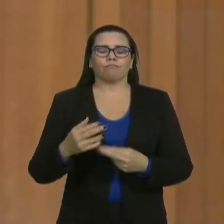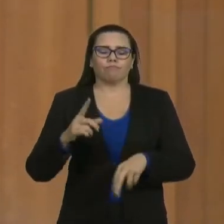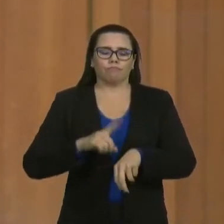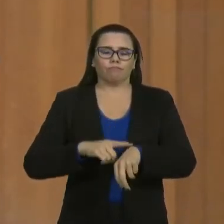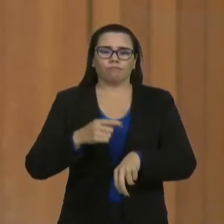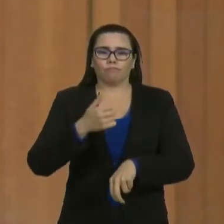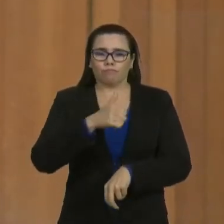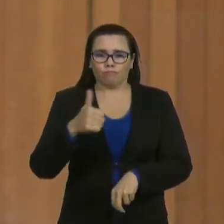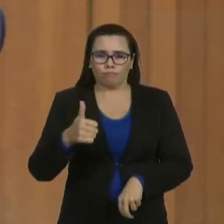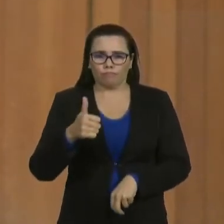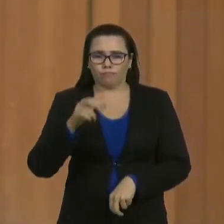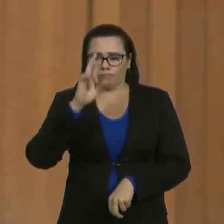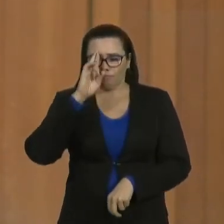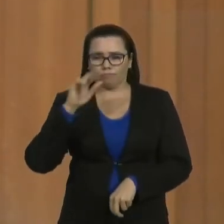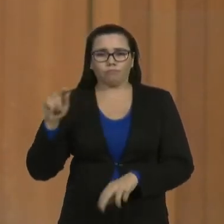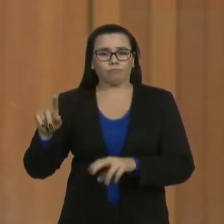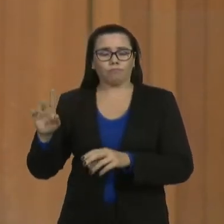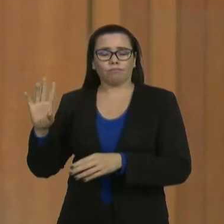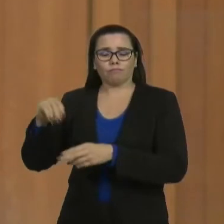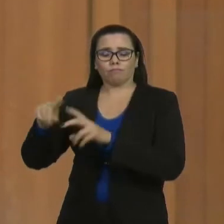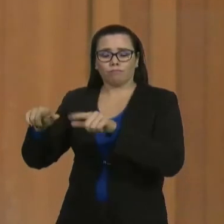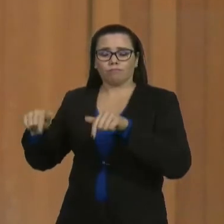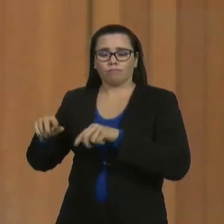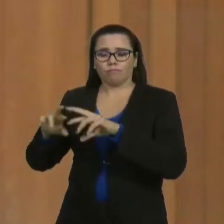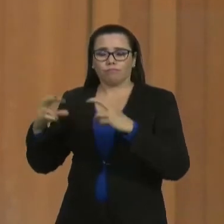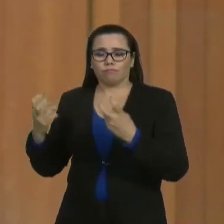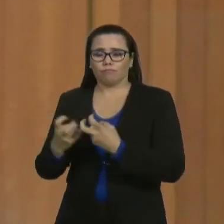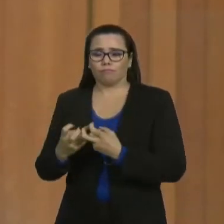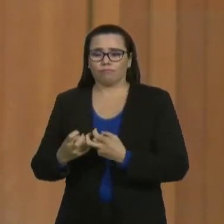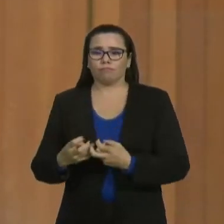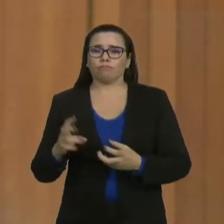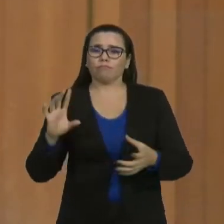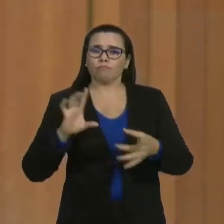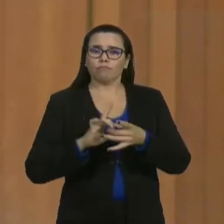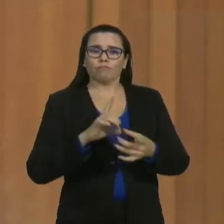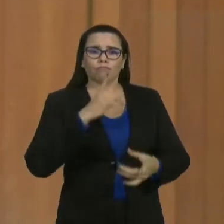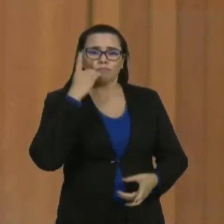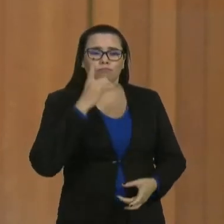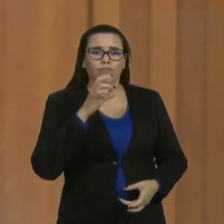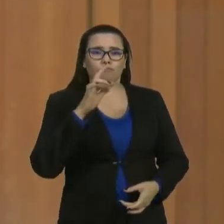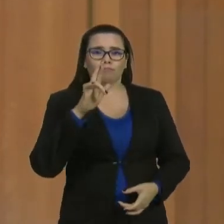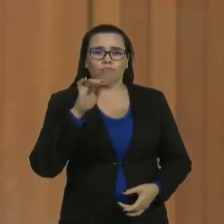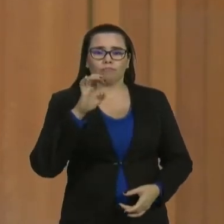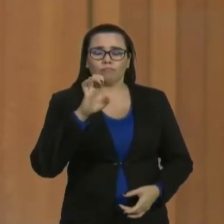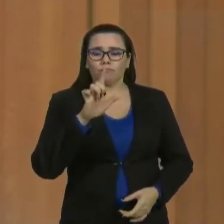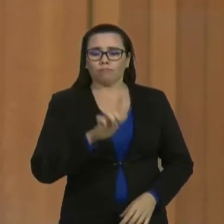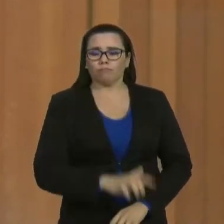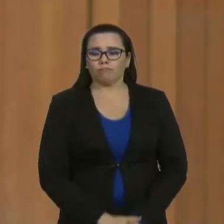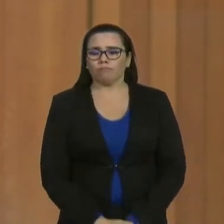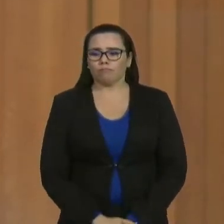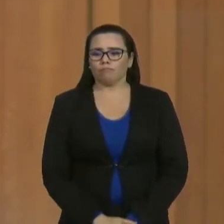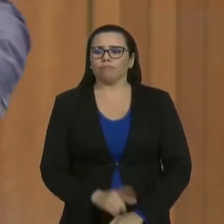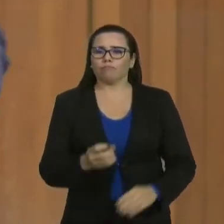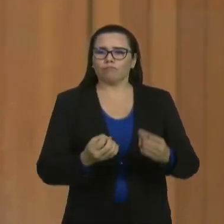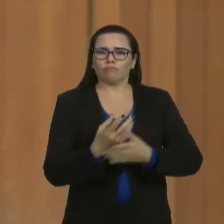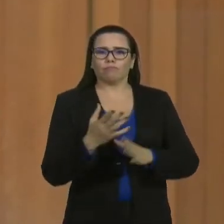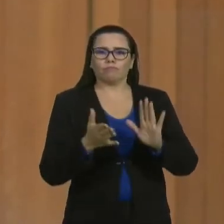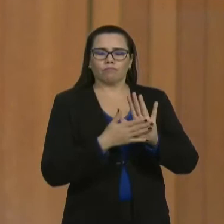de comissões, com o deputado Rafael Leitor, líder do governo, estará apresentando uma minuta, uma